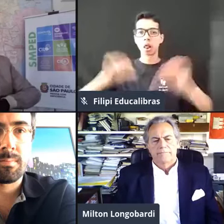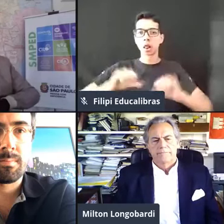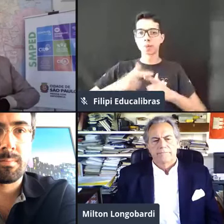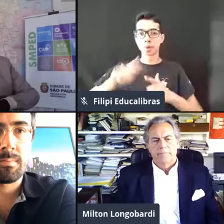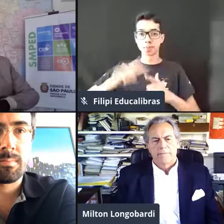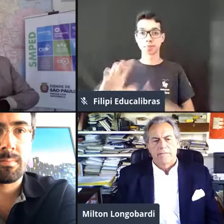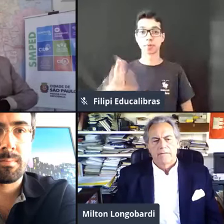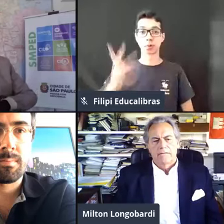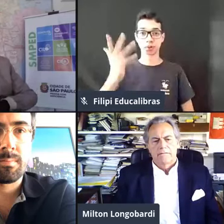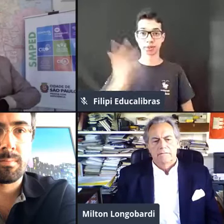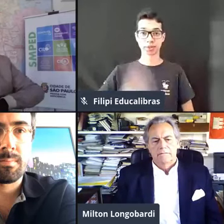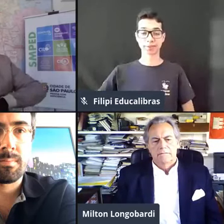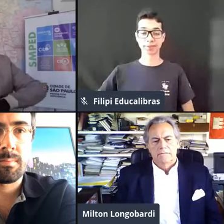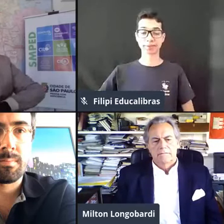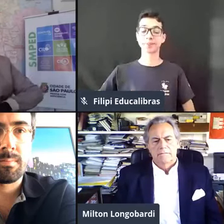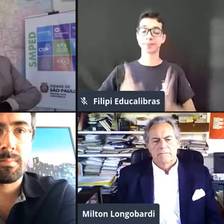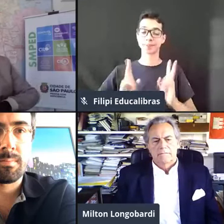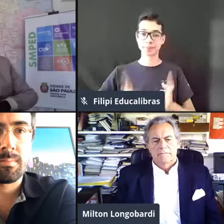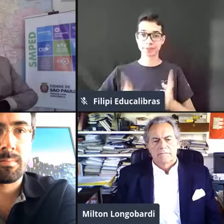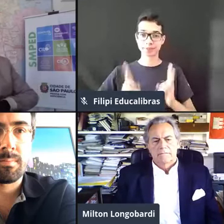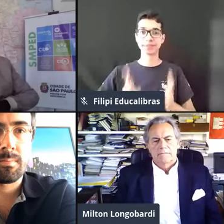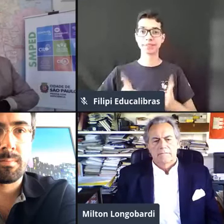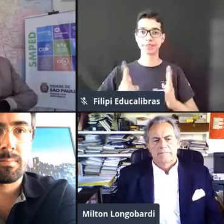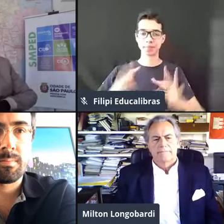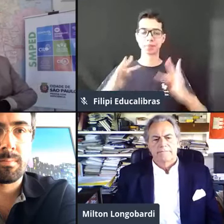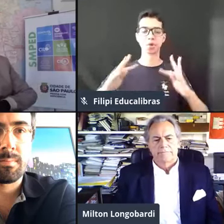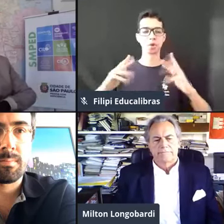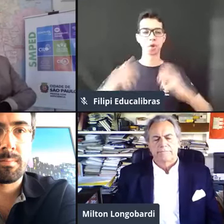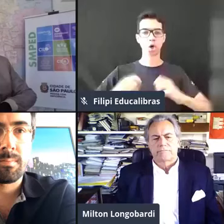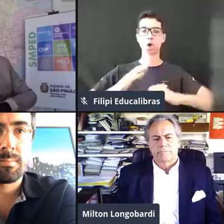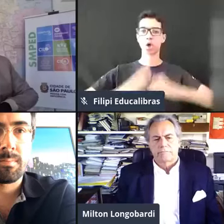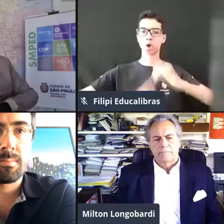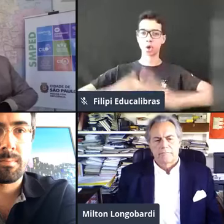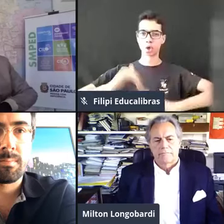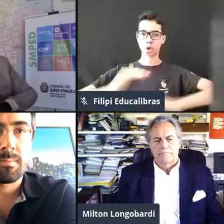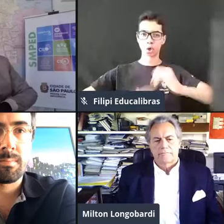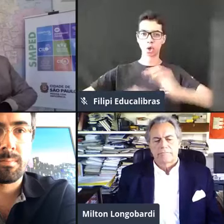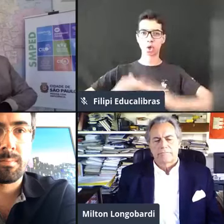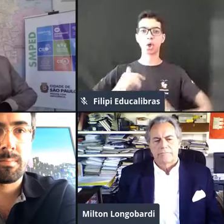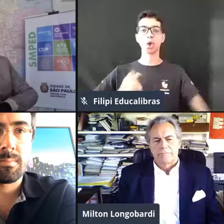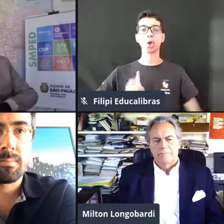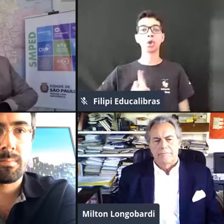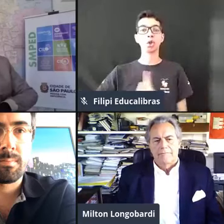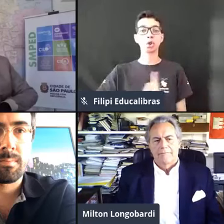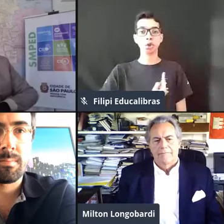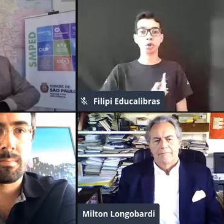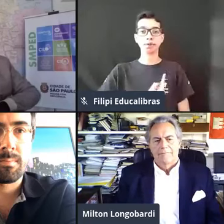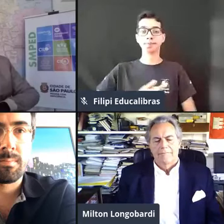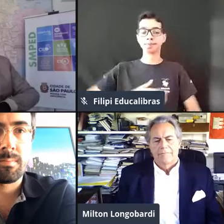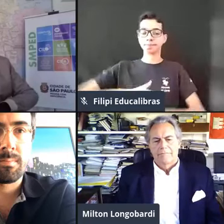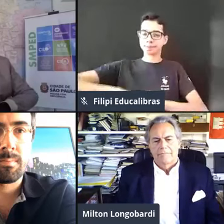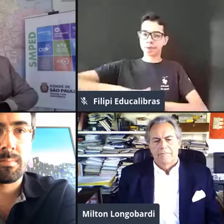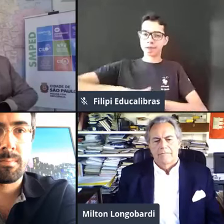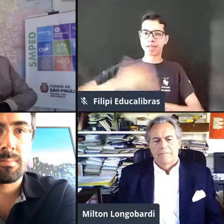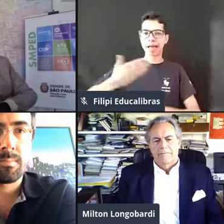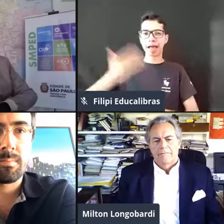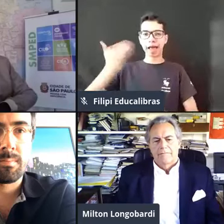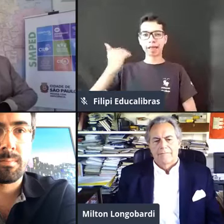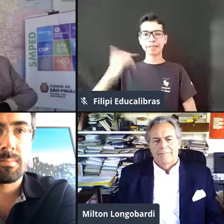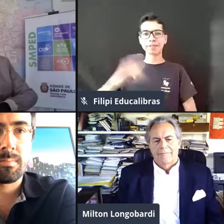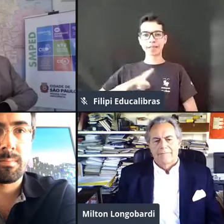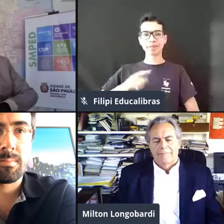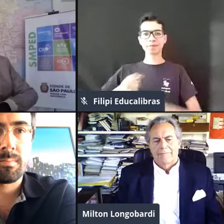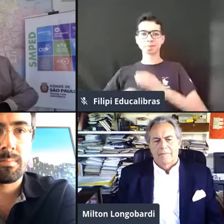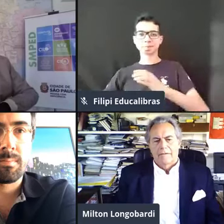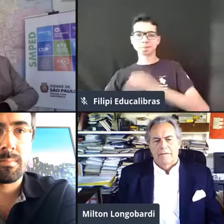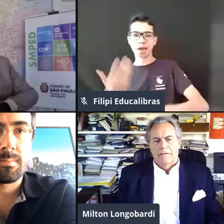faz normalmente, todas as atividades, nós comparamos em vários lançamentos que estão acontecendo, de